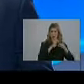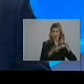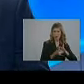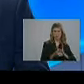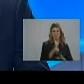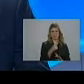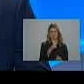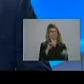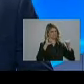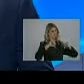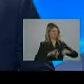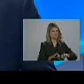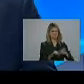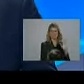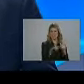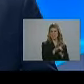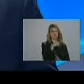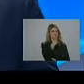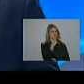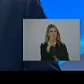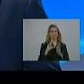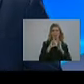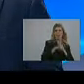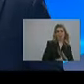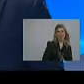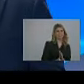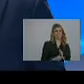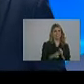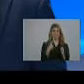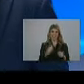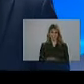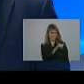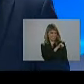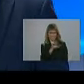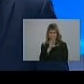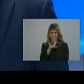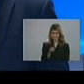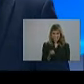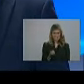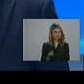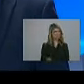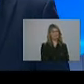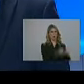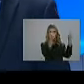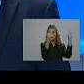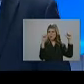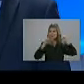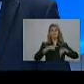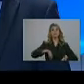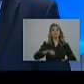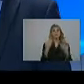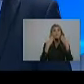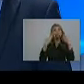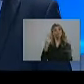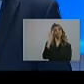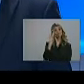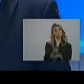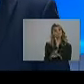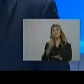certo, que nós iríamos atrasar, que a cidade do Rio de Janeiro ia quebrar. E nós mostramos ao Rio,